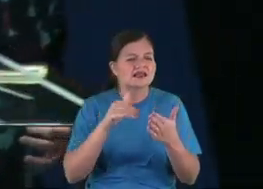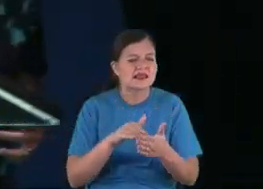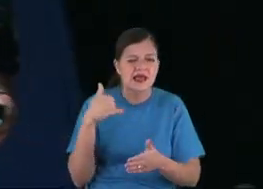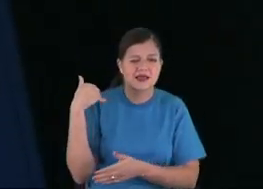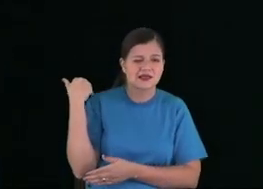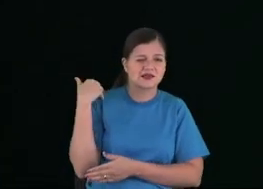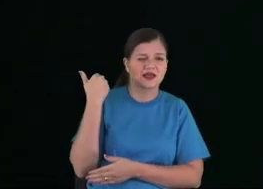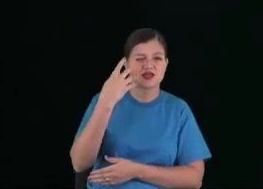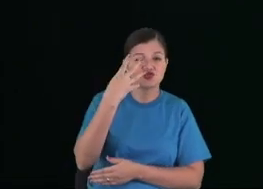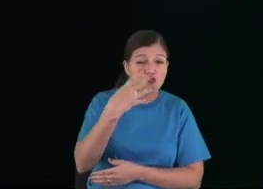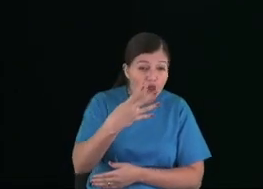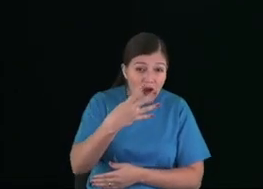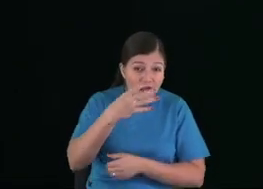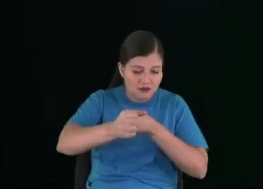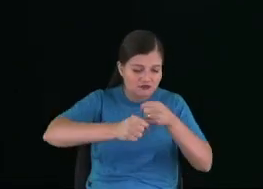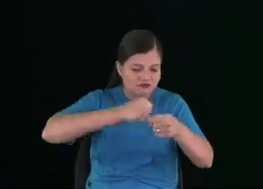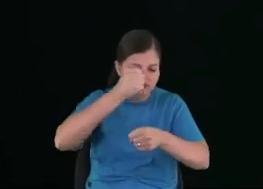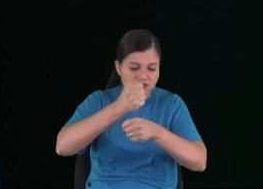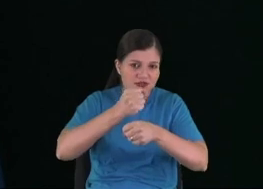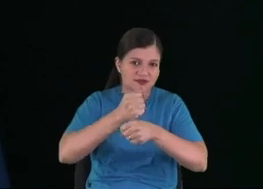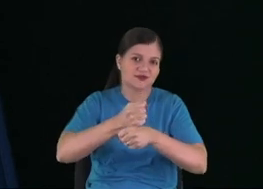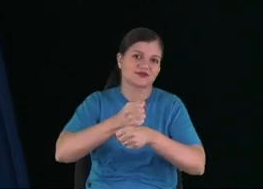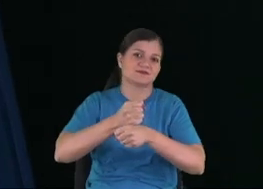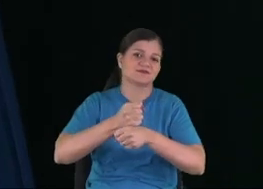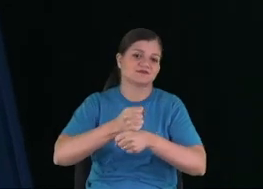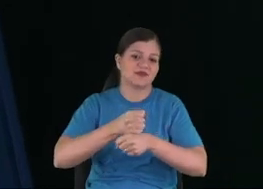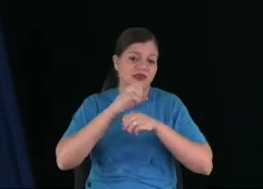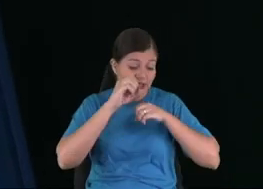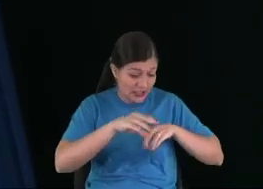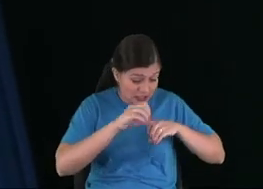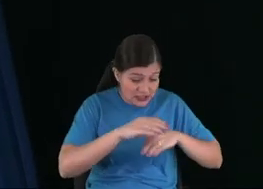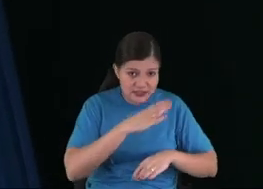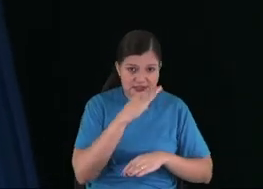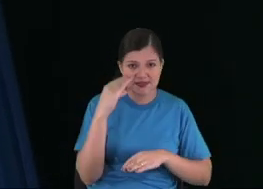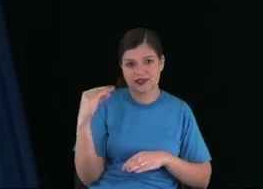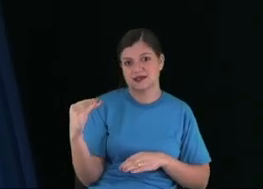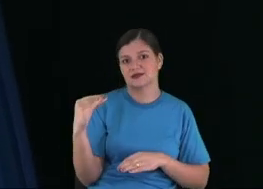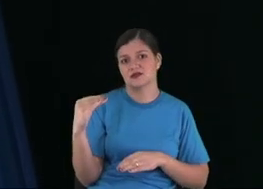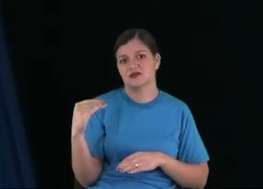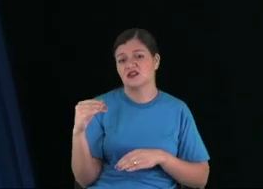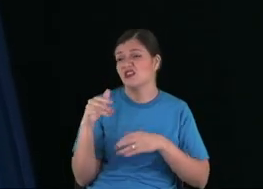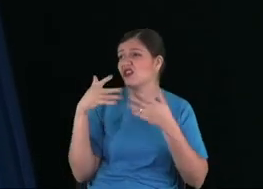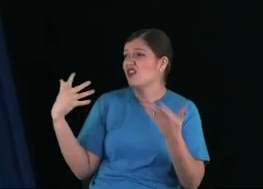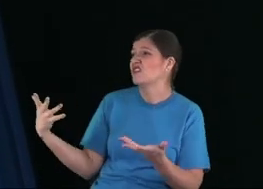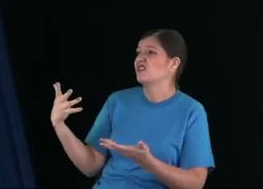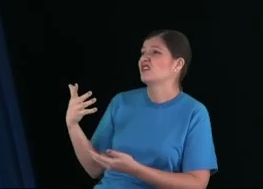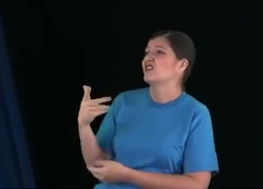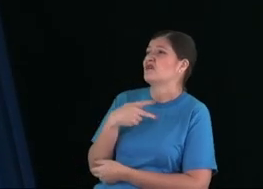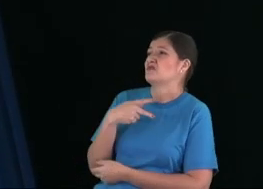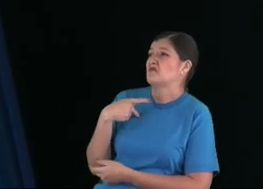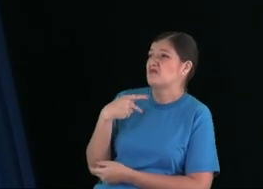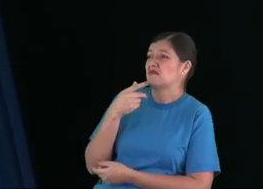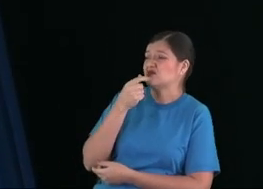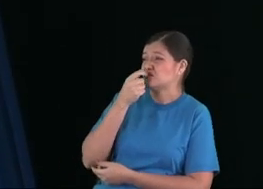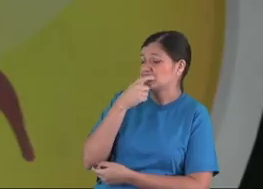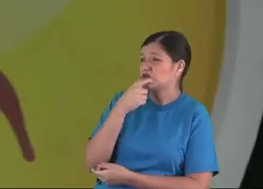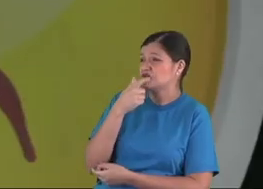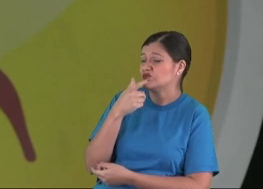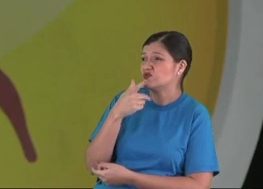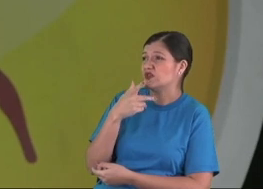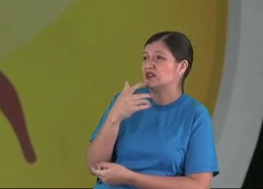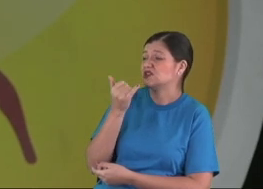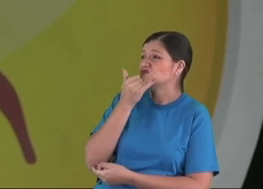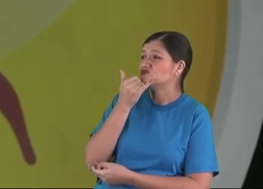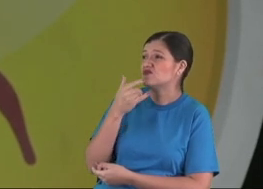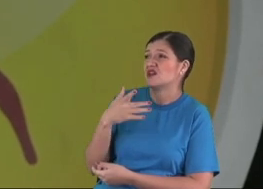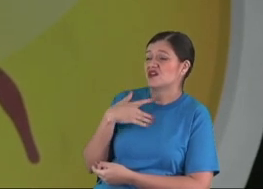você ensina a obediência. Você diz, então pai, então pastor, eu estou mal, porque meus filhos são... Hoje mesmo uma mãe disse assim,